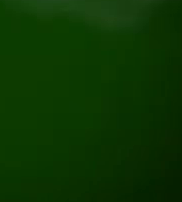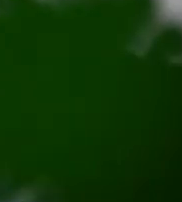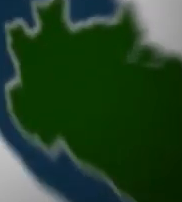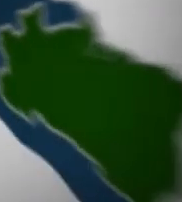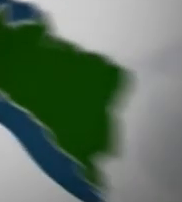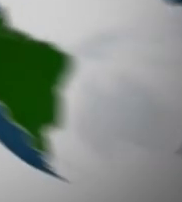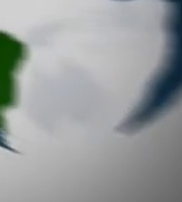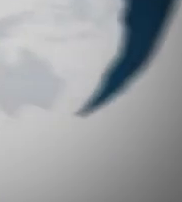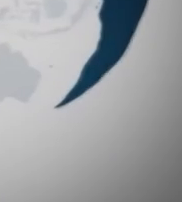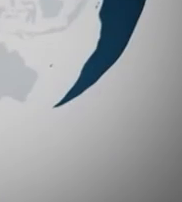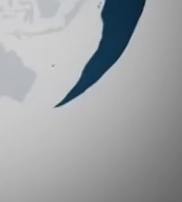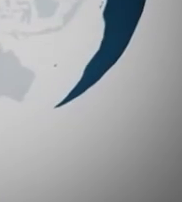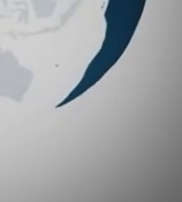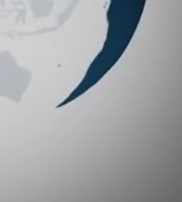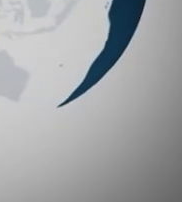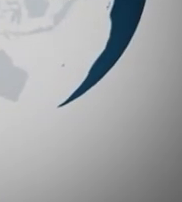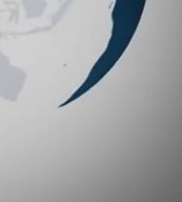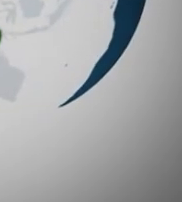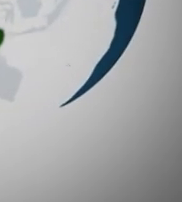o